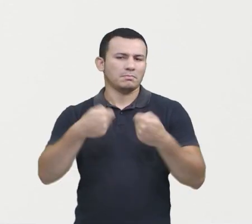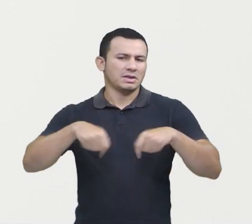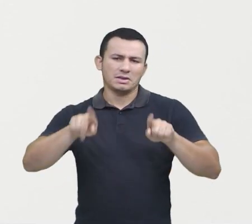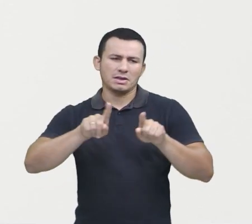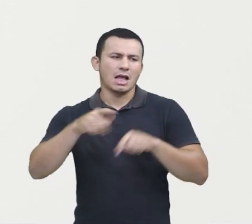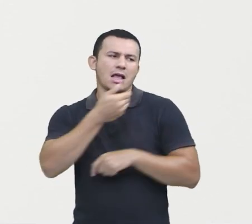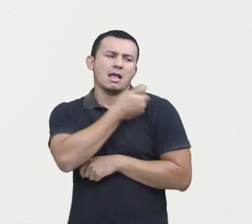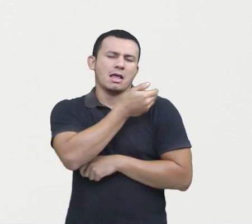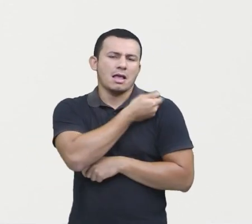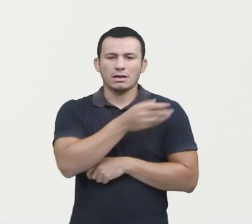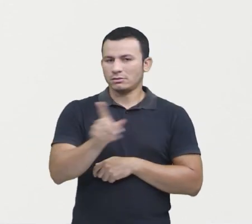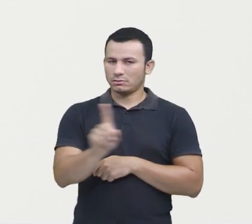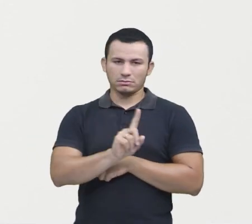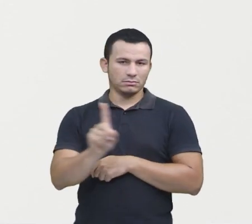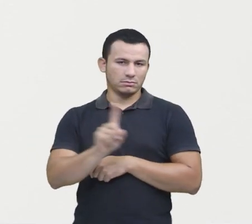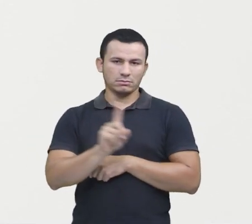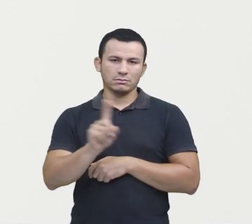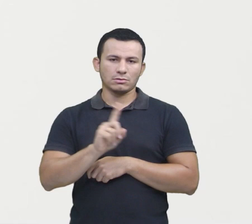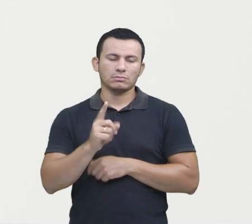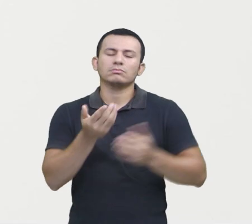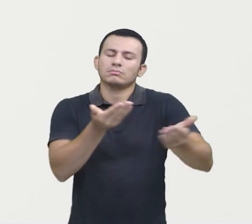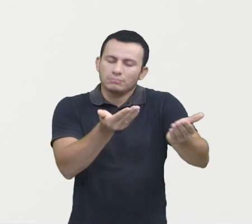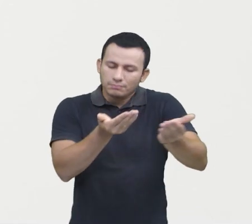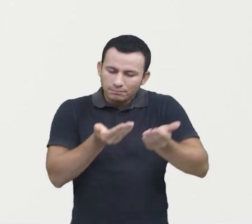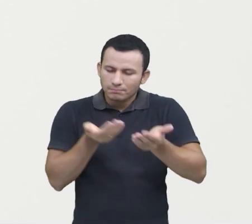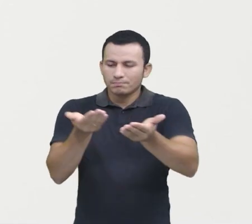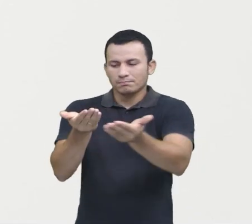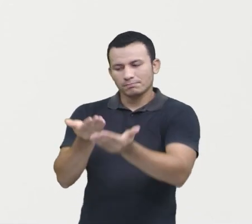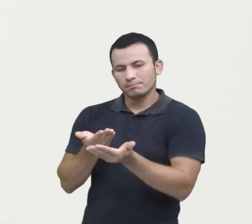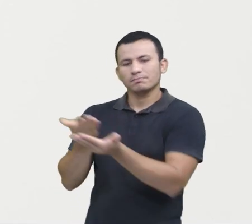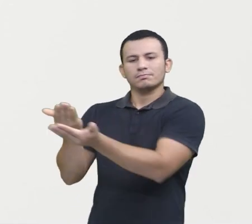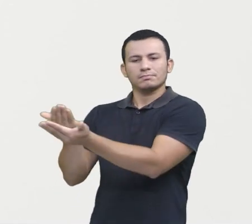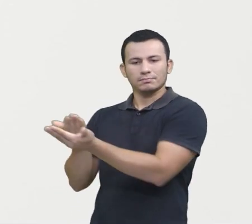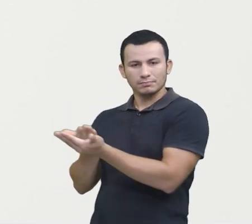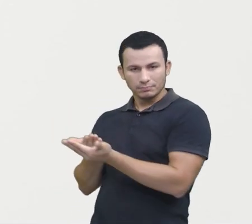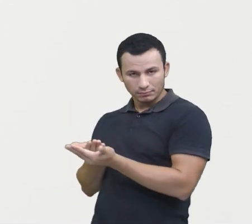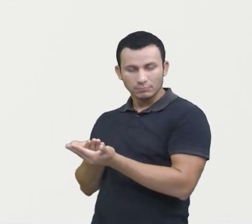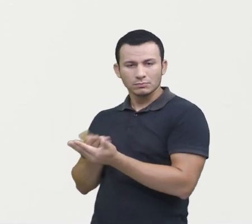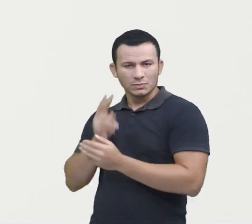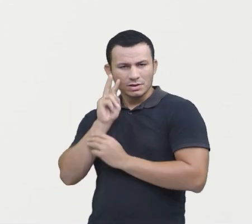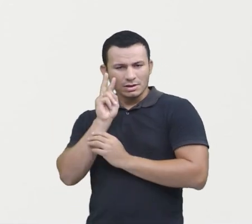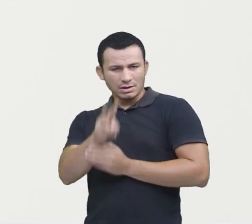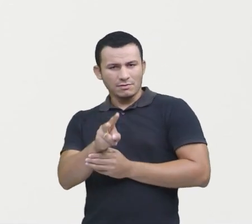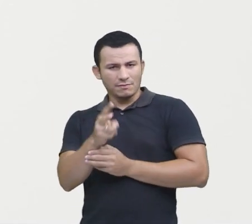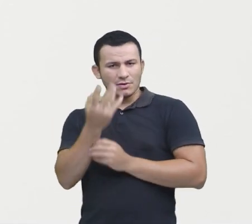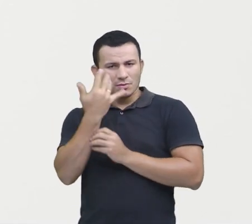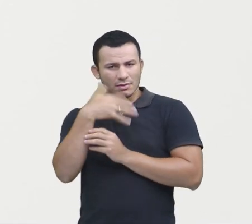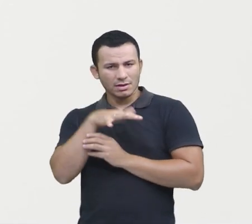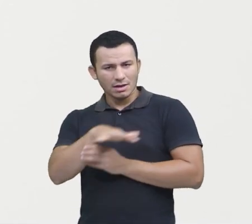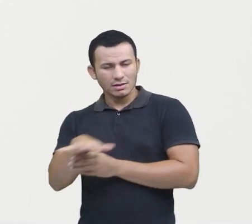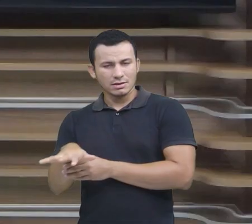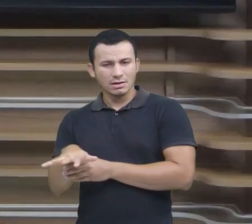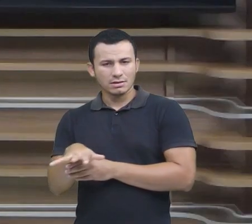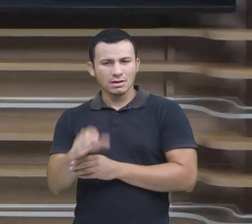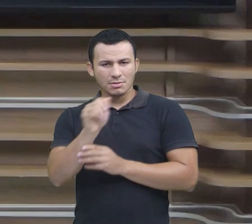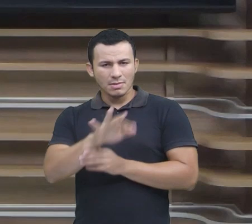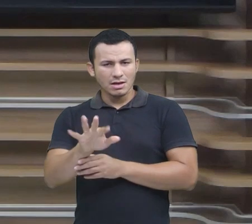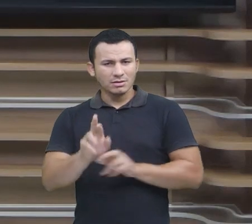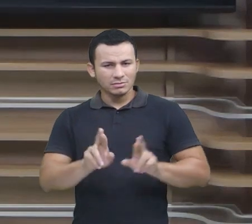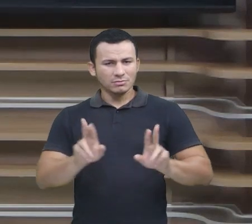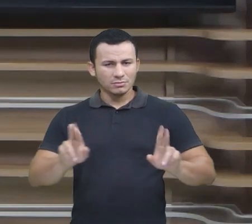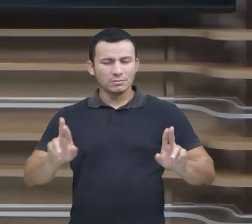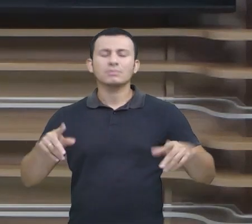nós estamos vendo aqui? Várias pessoas diferentes, várias crianças diferentes. Olhem aqui para mim,